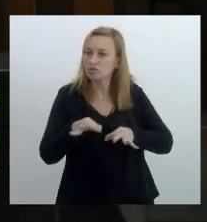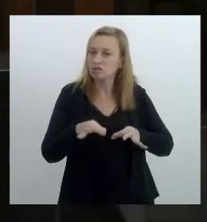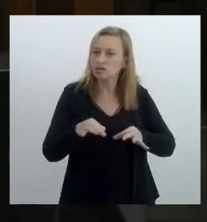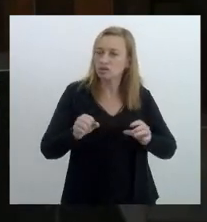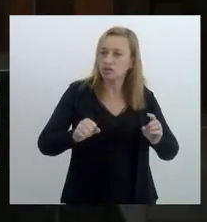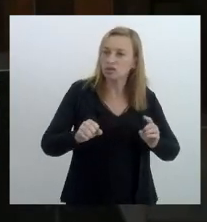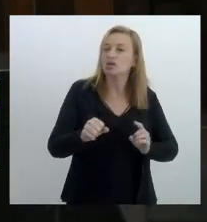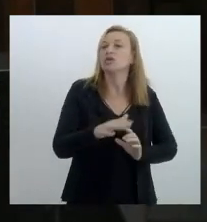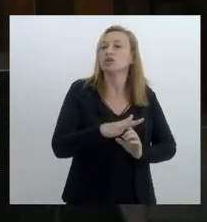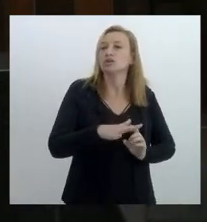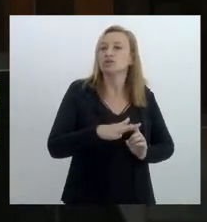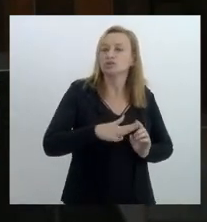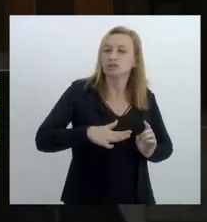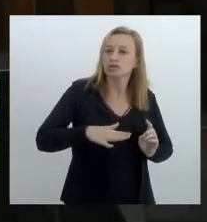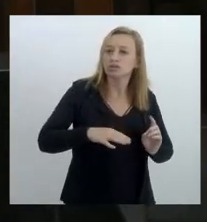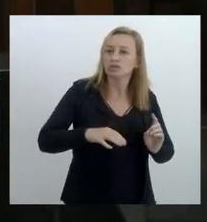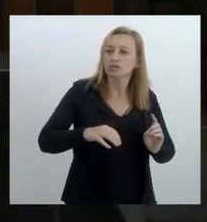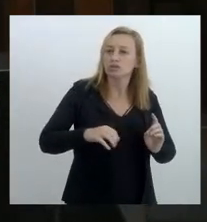saúde no Estado do Rio de Janeiro.